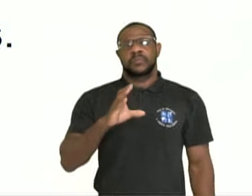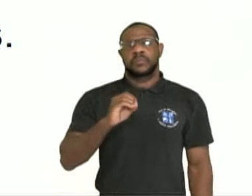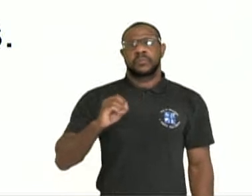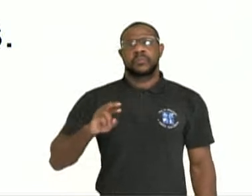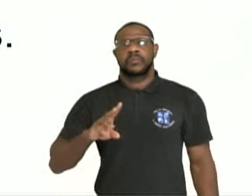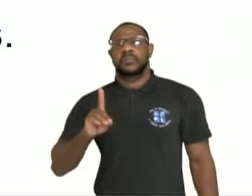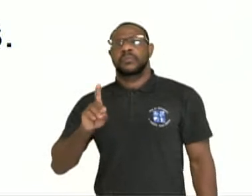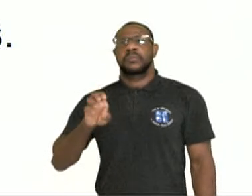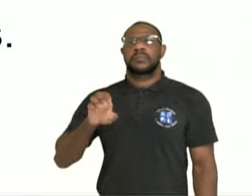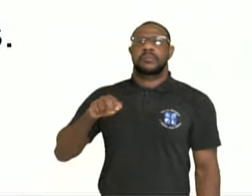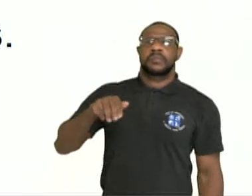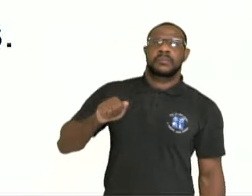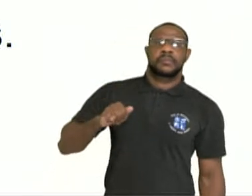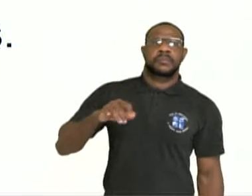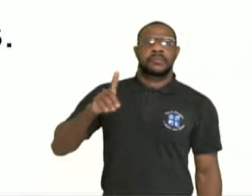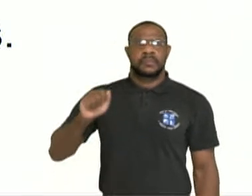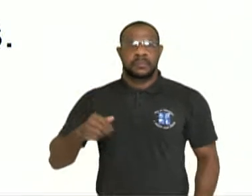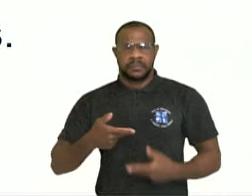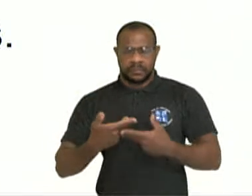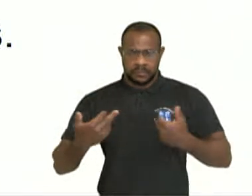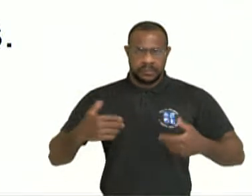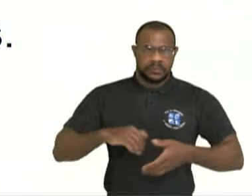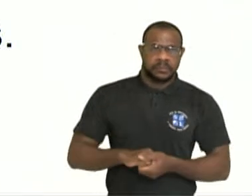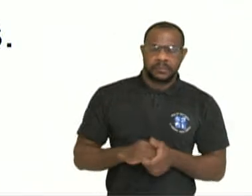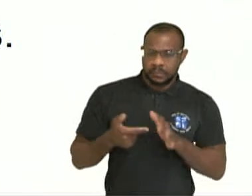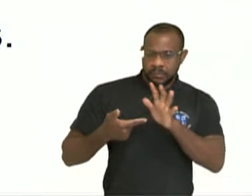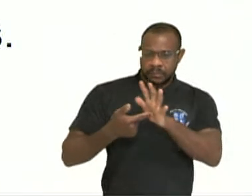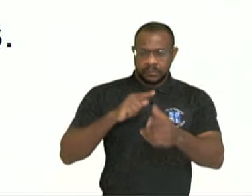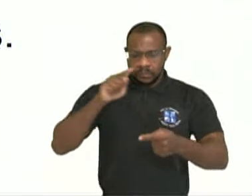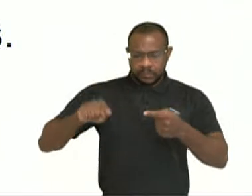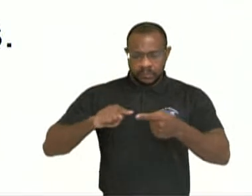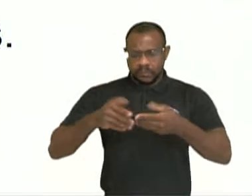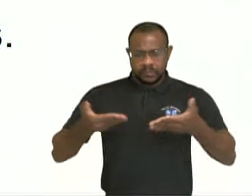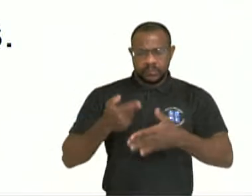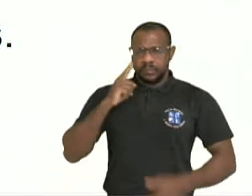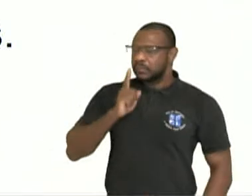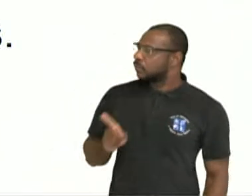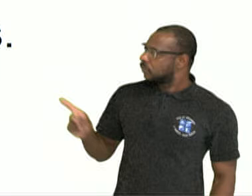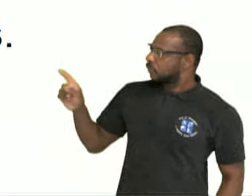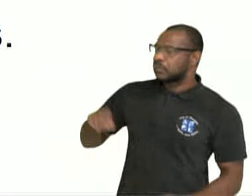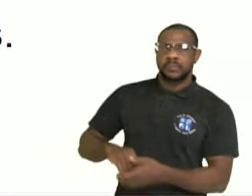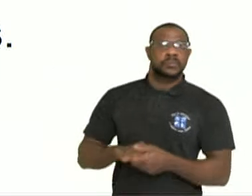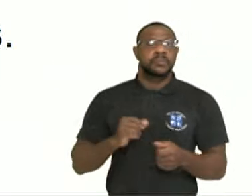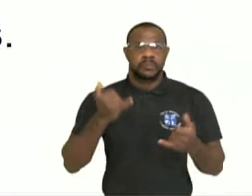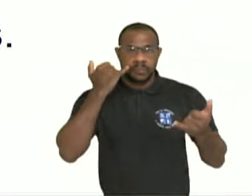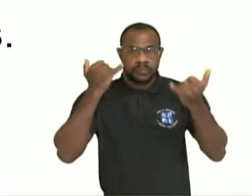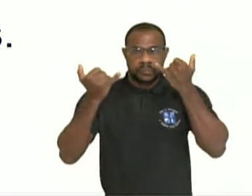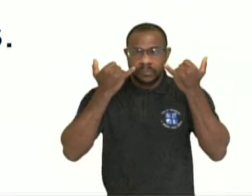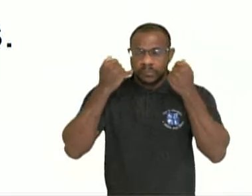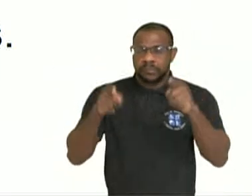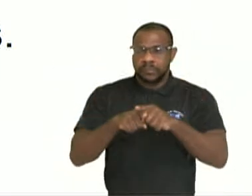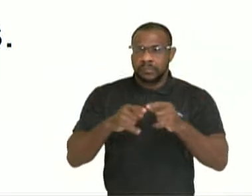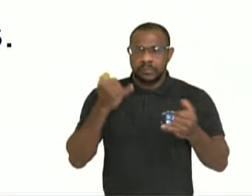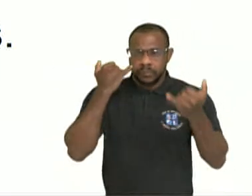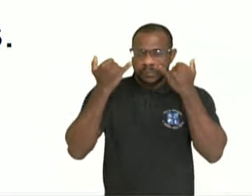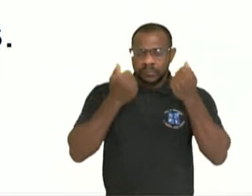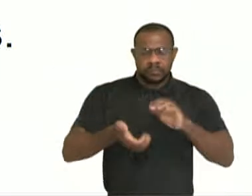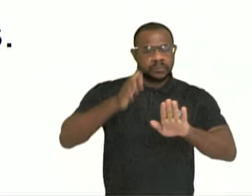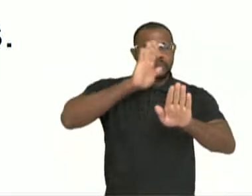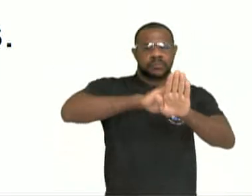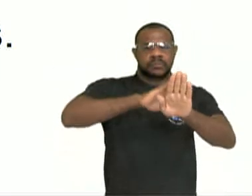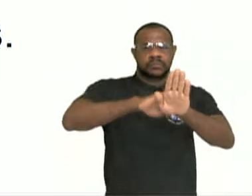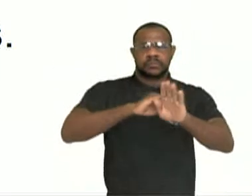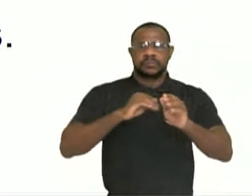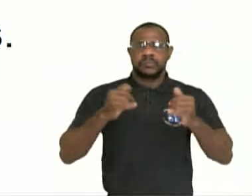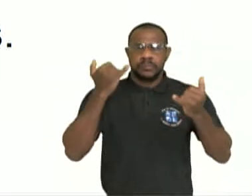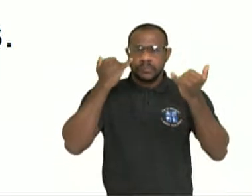objetivos da nossa aula. Identificar e analisar informações explícitas e implícitas no texto.